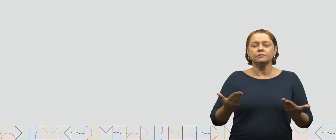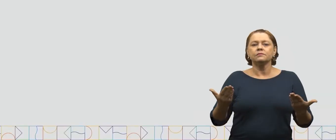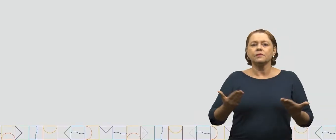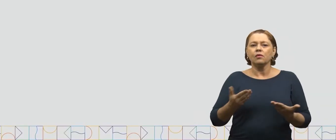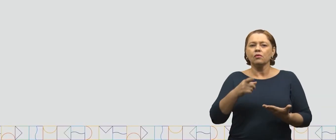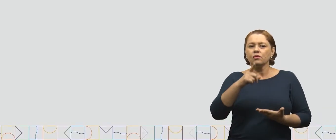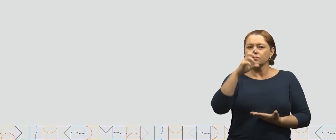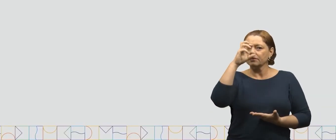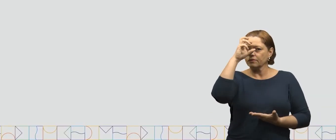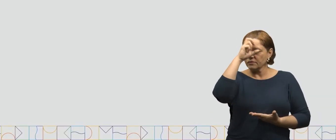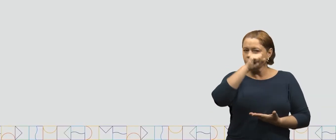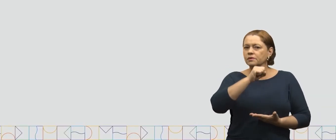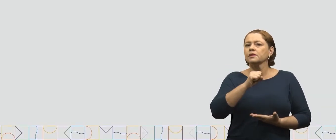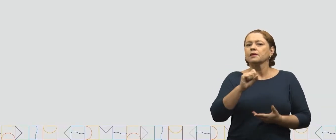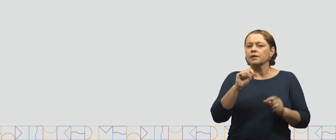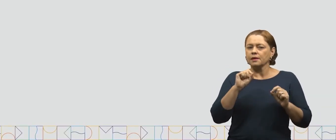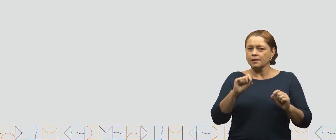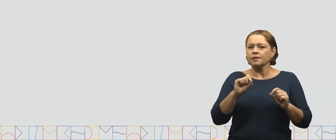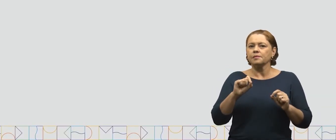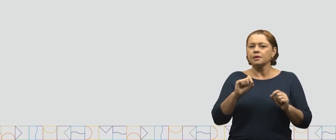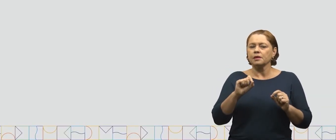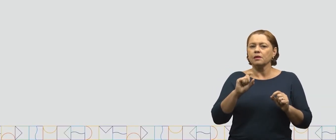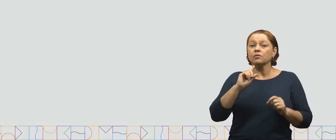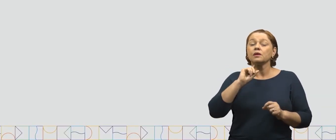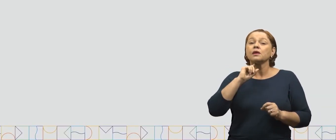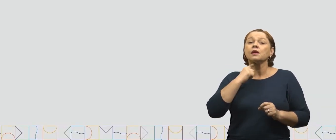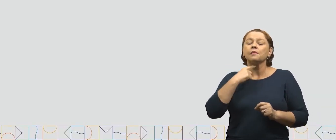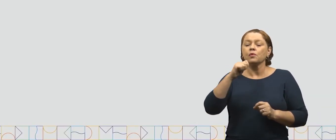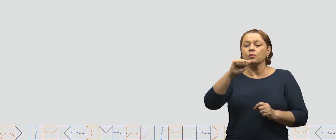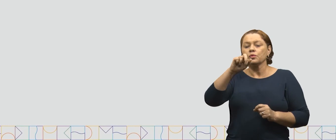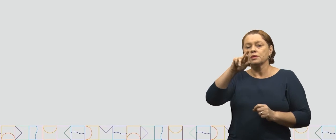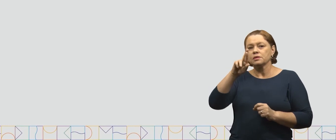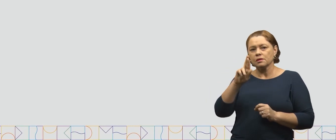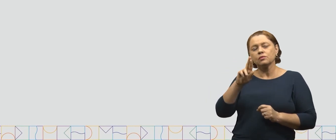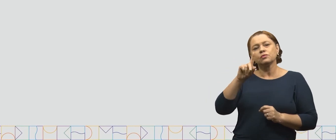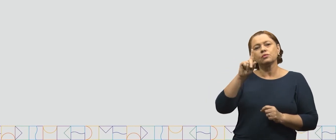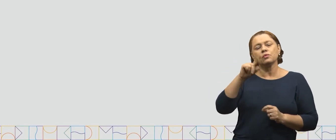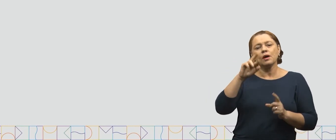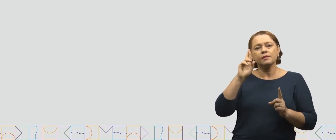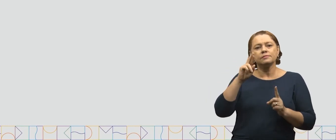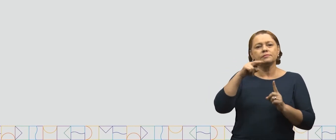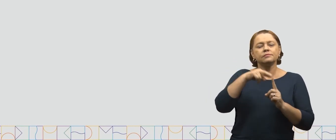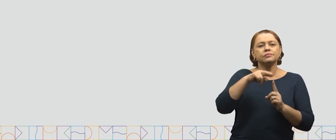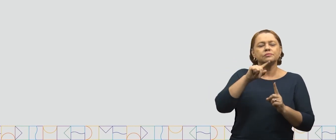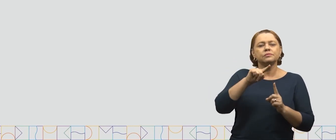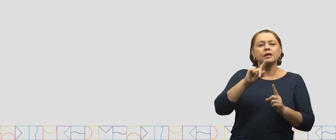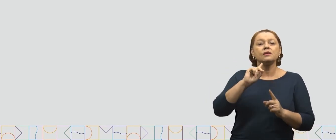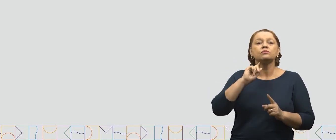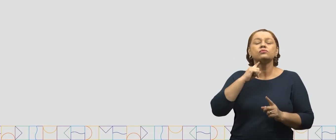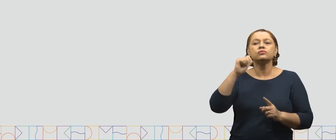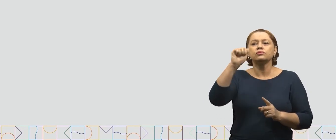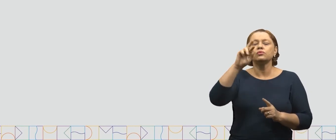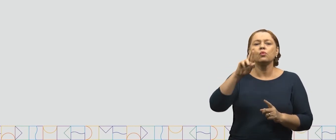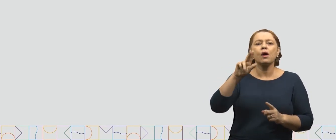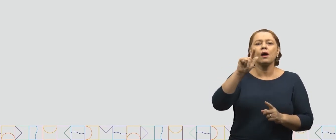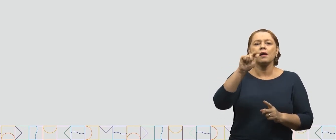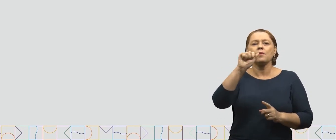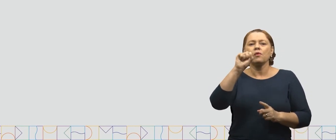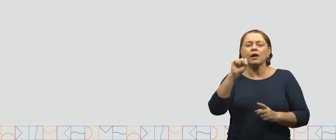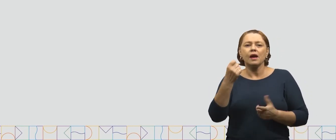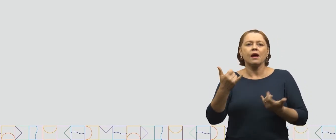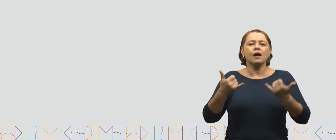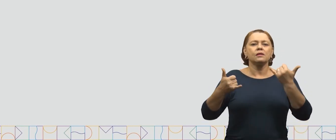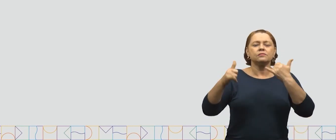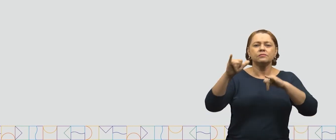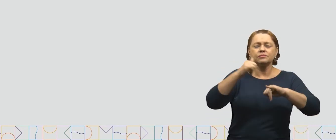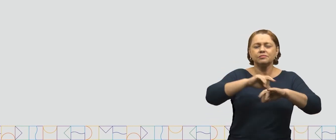Hoje você aprendeu que a poluição atmosférica refere-se à contaminação do ar por gases, líquidos